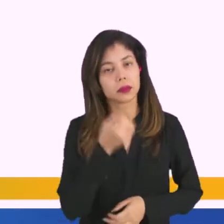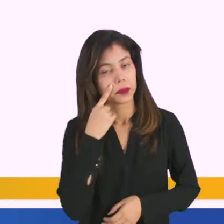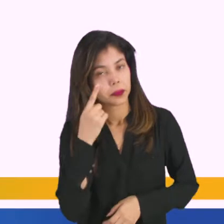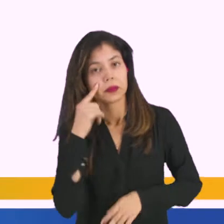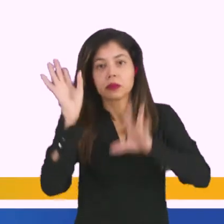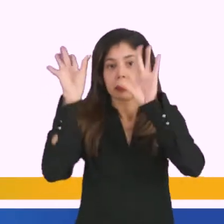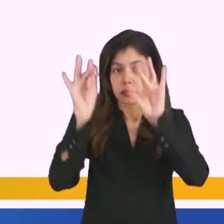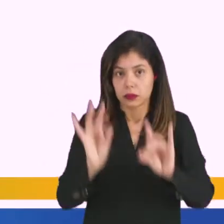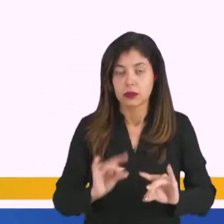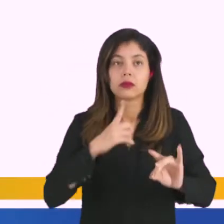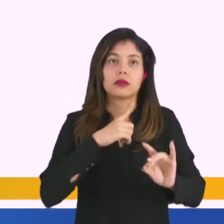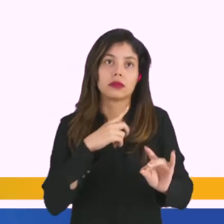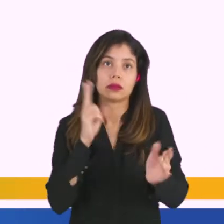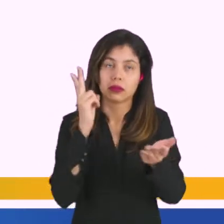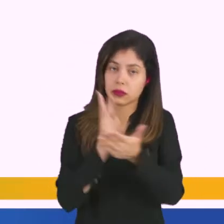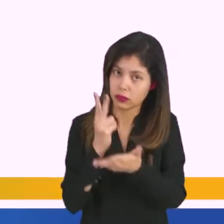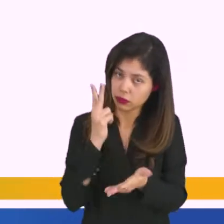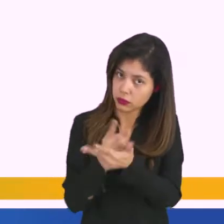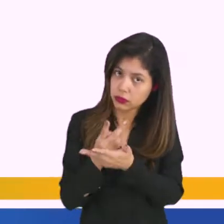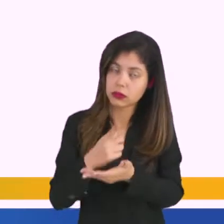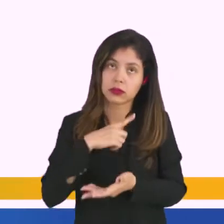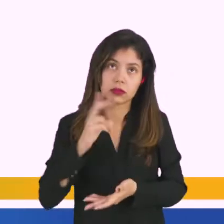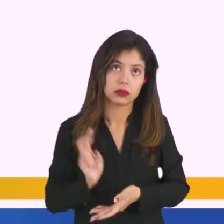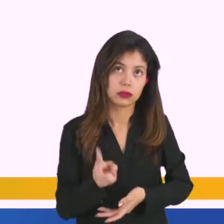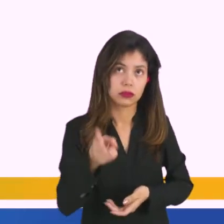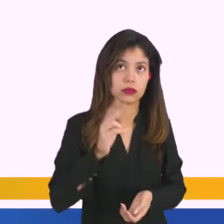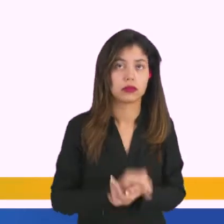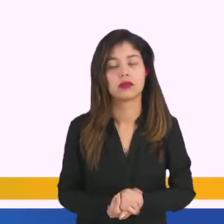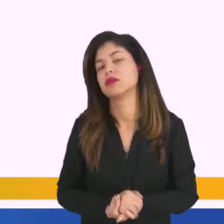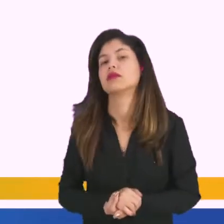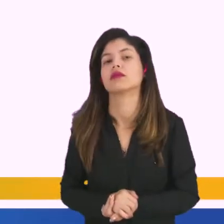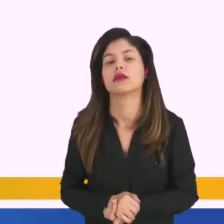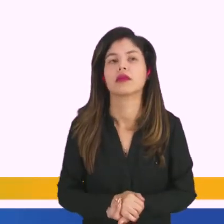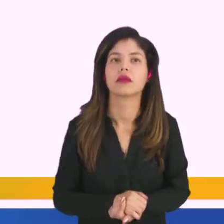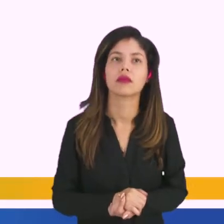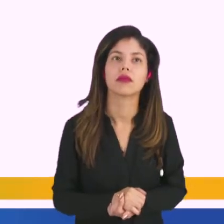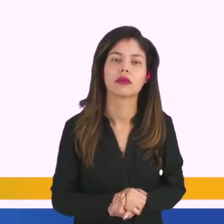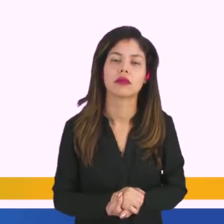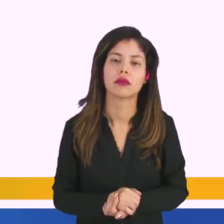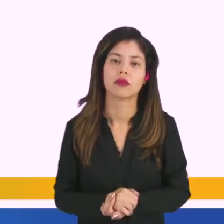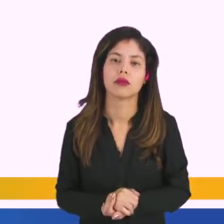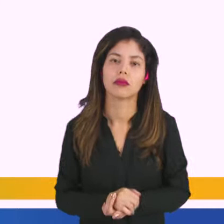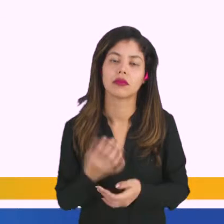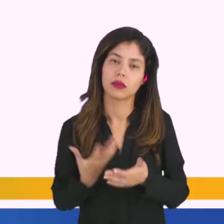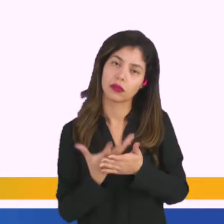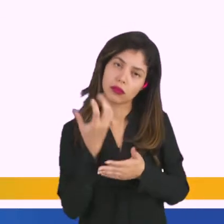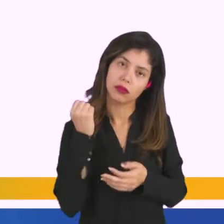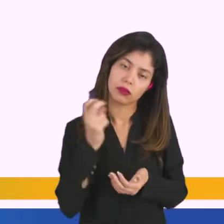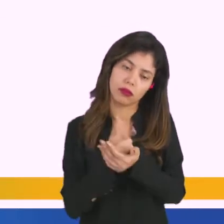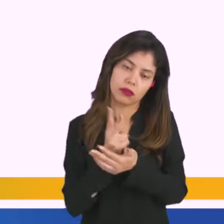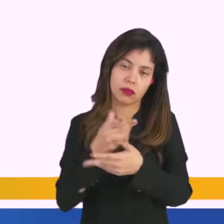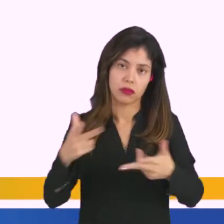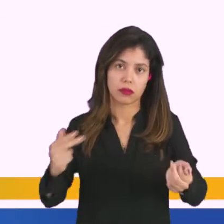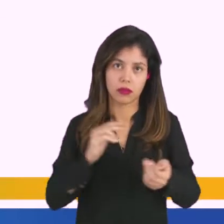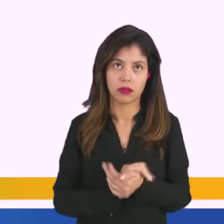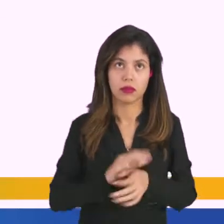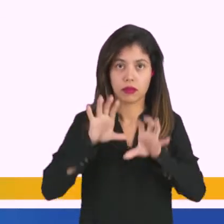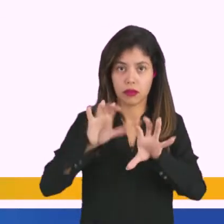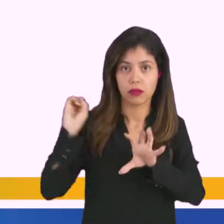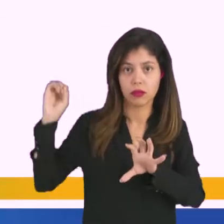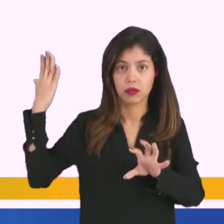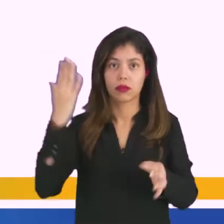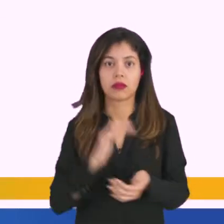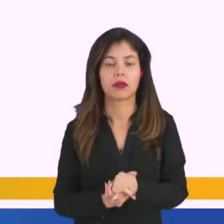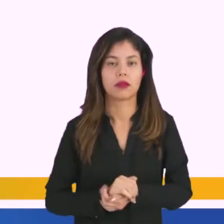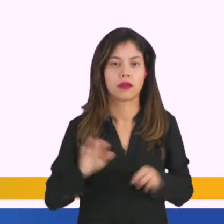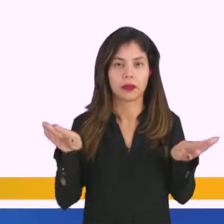Observe que cada carta tem a mesma chance de ocorrência, A mesma chance aí de ser retirada. Então, neste caso, eles